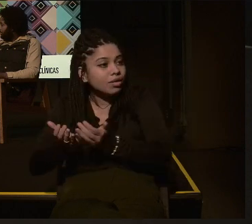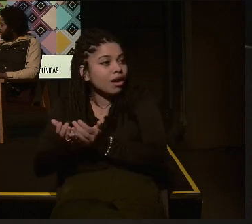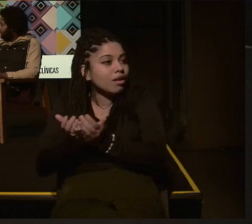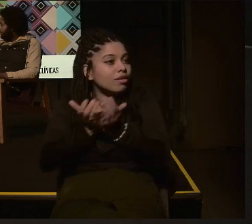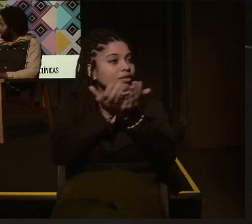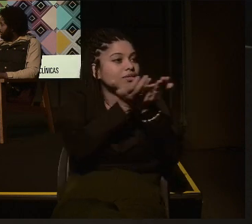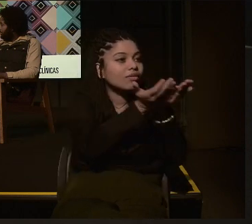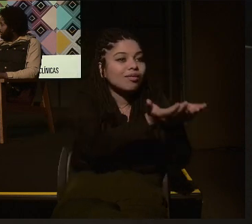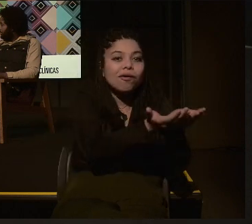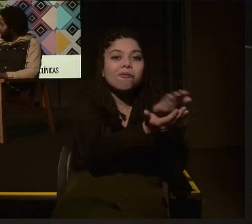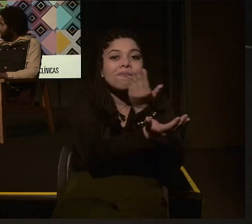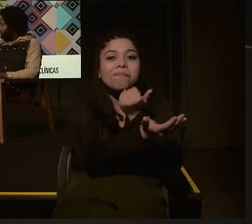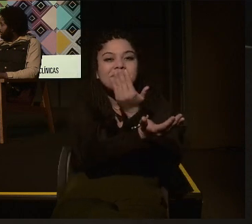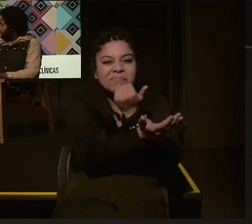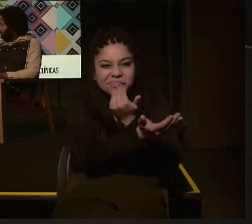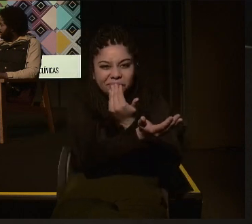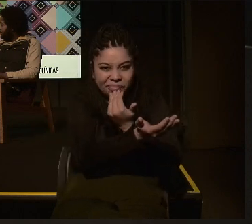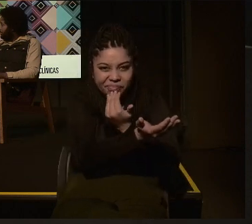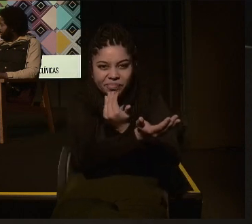que humaniza,